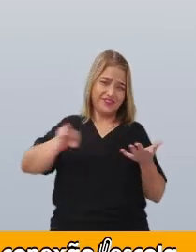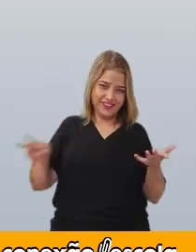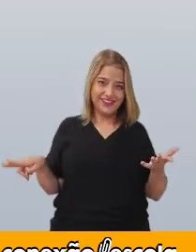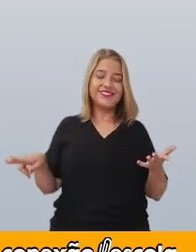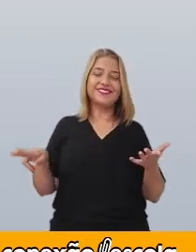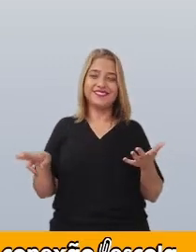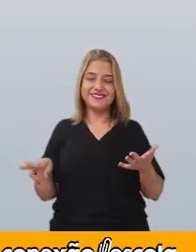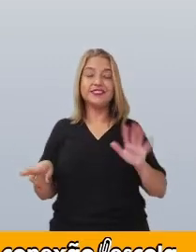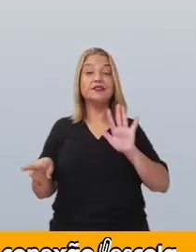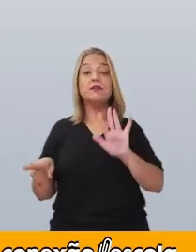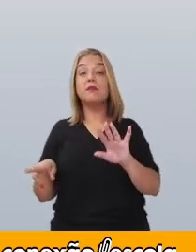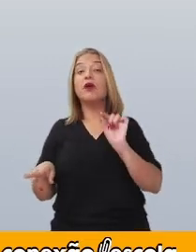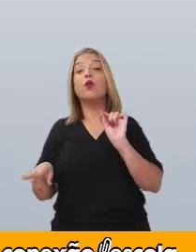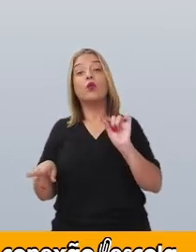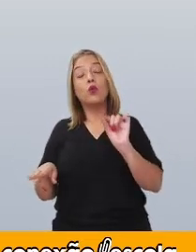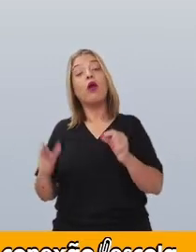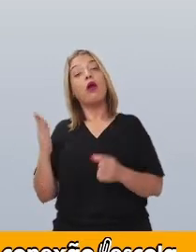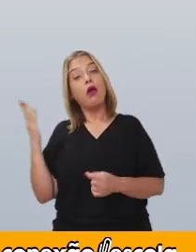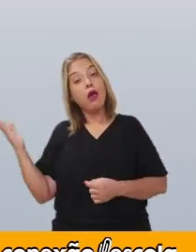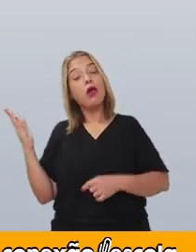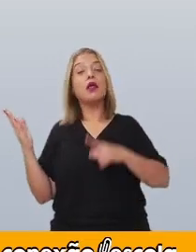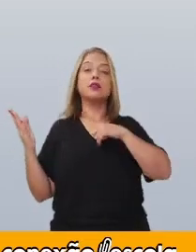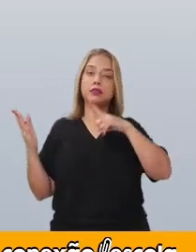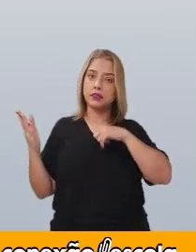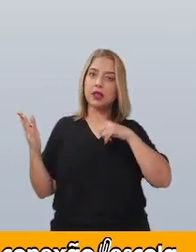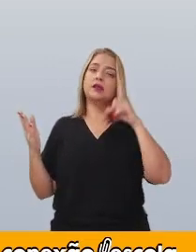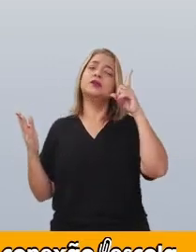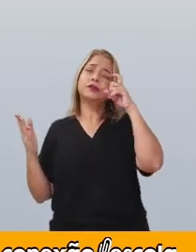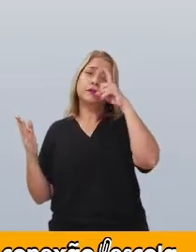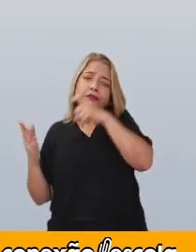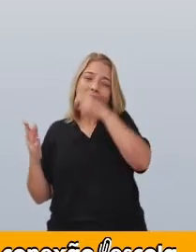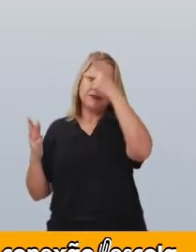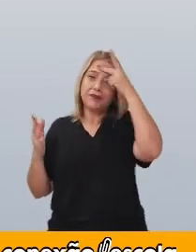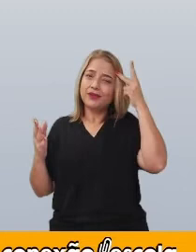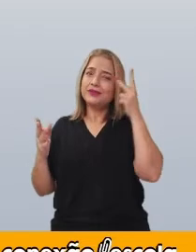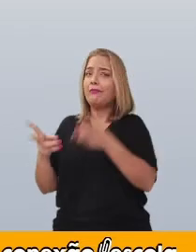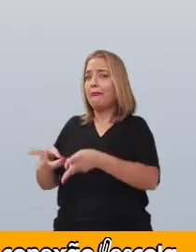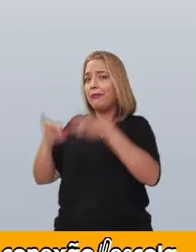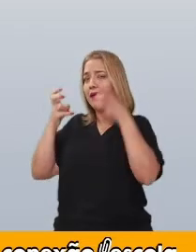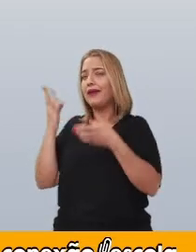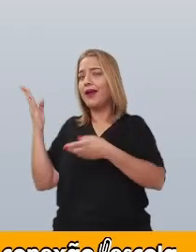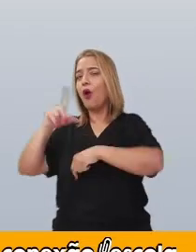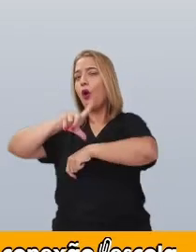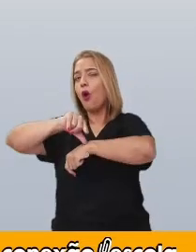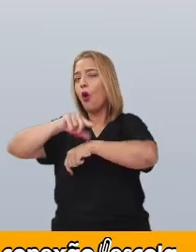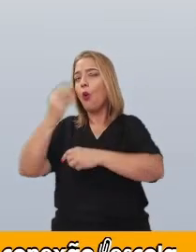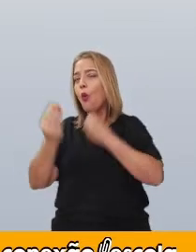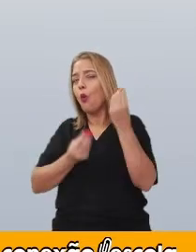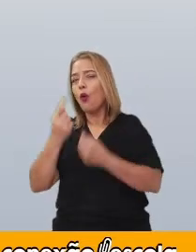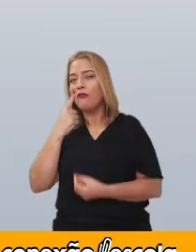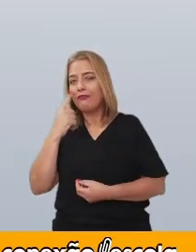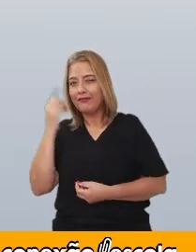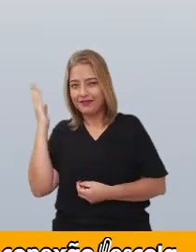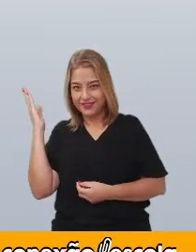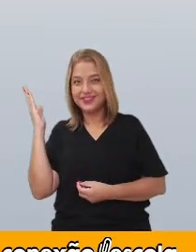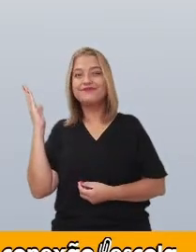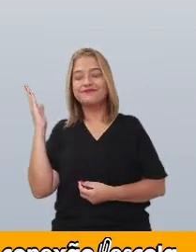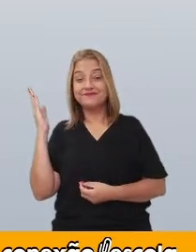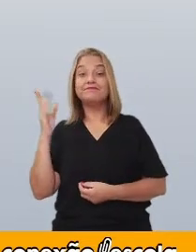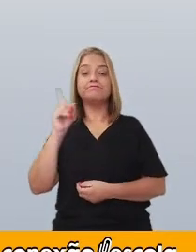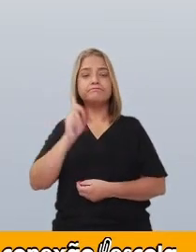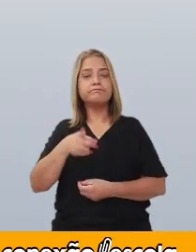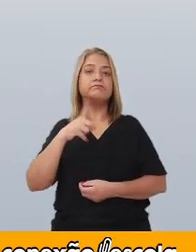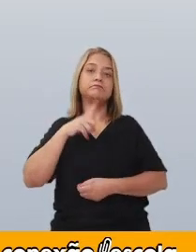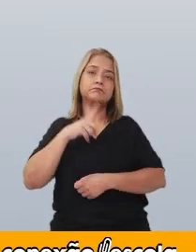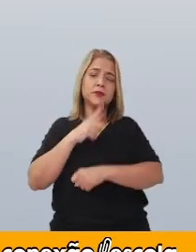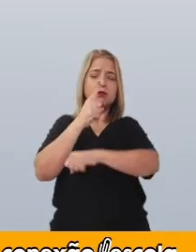modelos, mas ele apresenta uma dificuldadezinha para você olhar as horas. E todos têm um